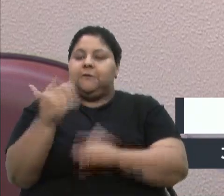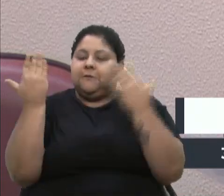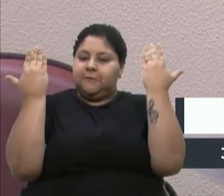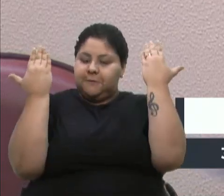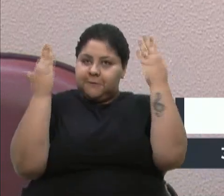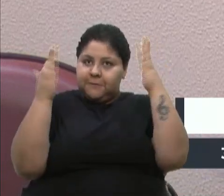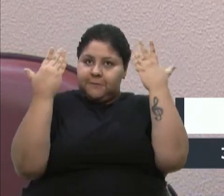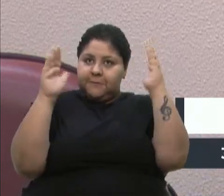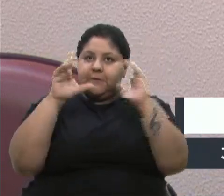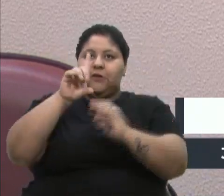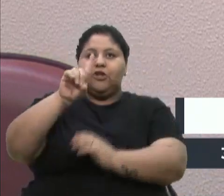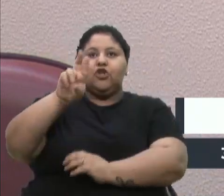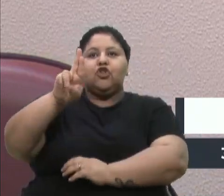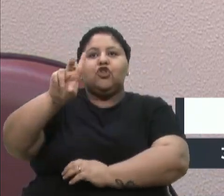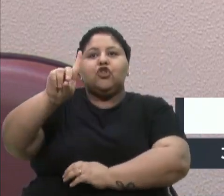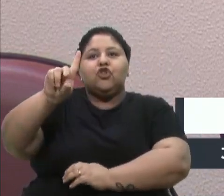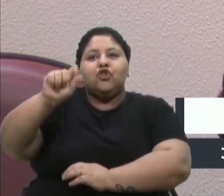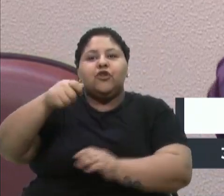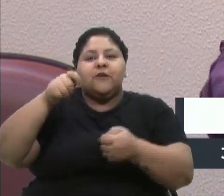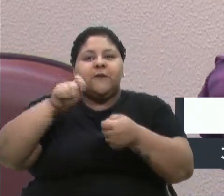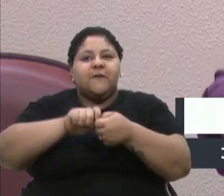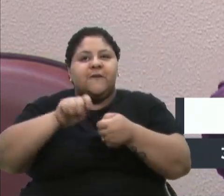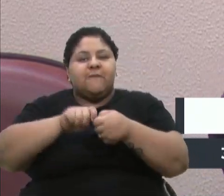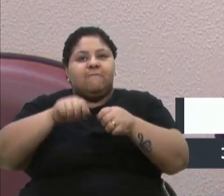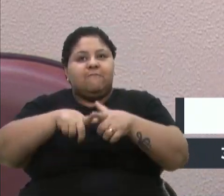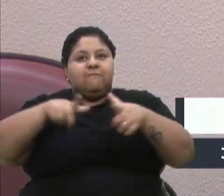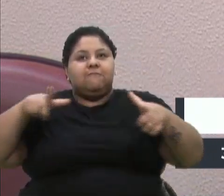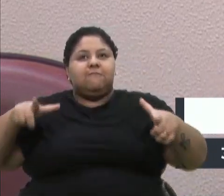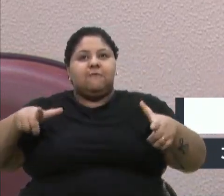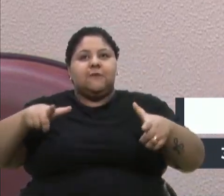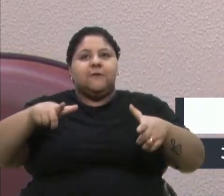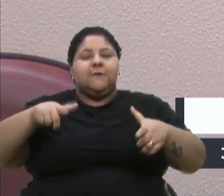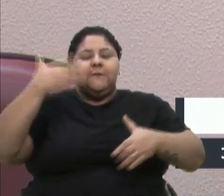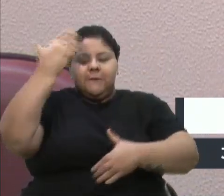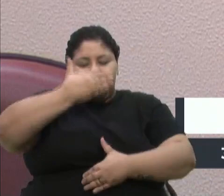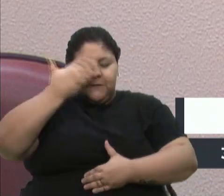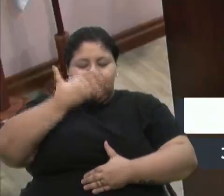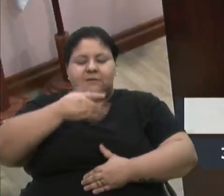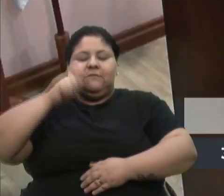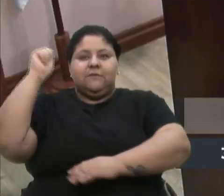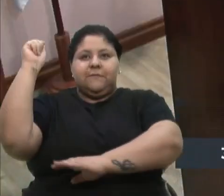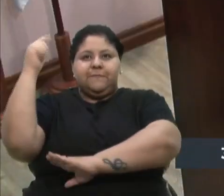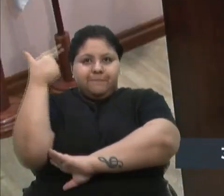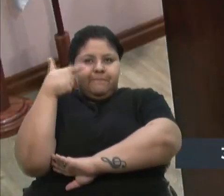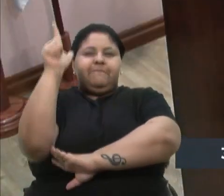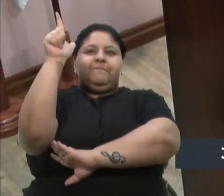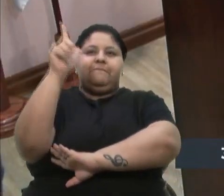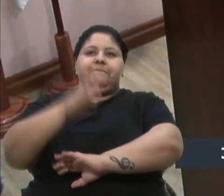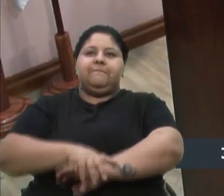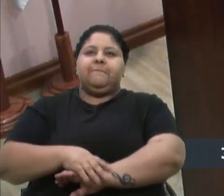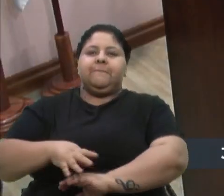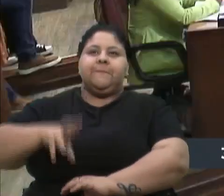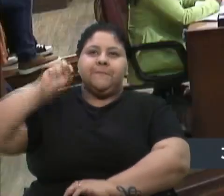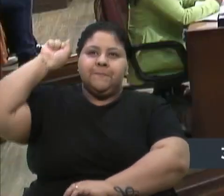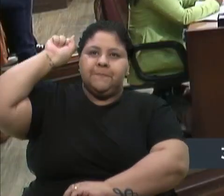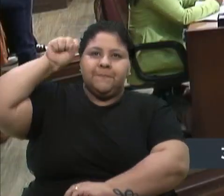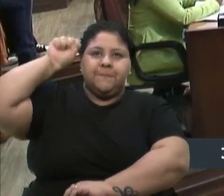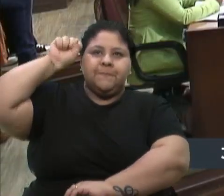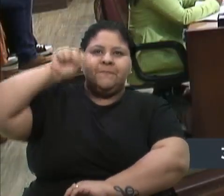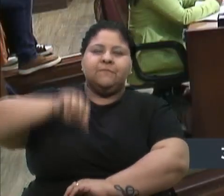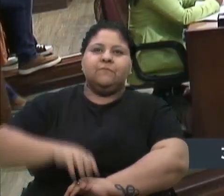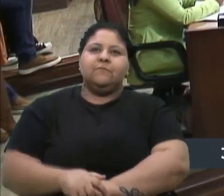a Duda, que fez uma grande prova e se sagrou-se campeã. Obrigado, senhor presidente. Obrigado, Clóvis Xuxa.